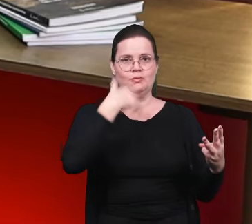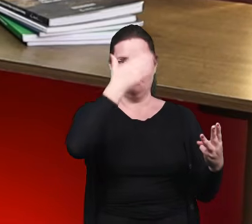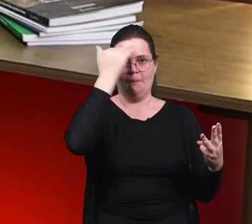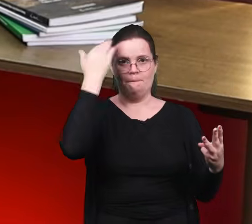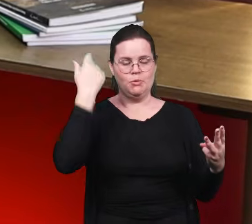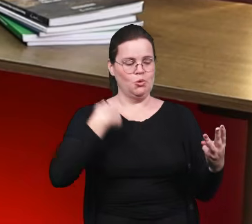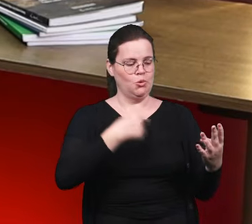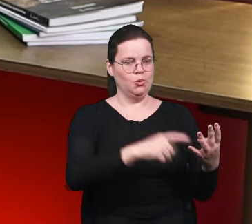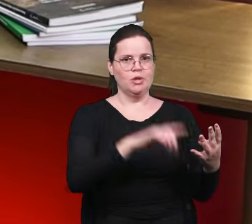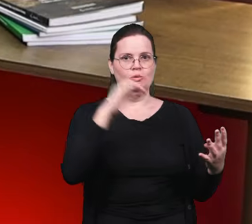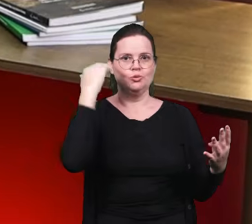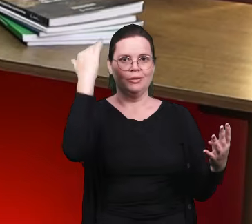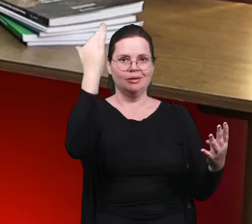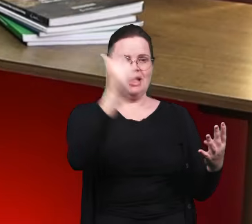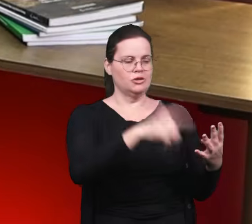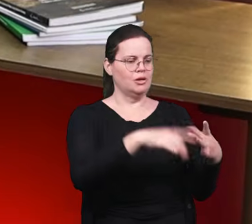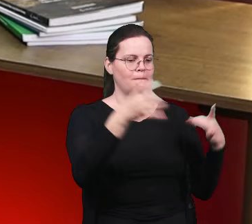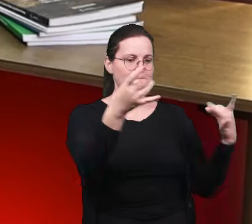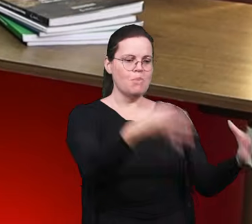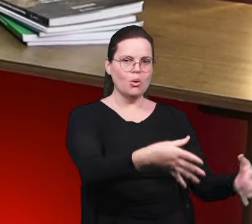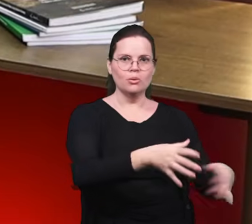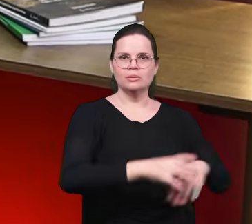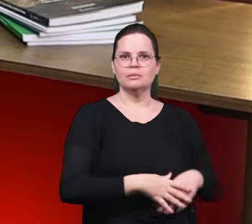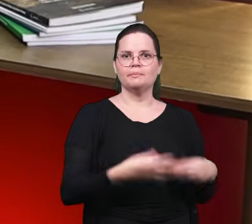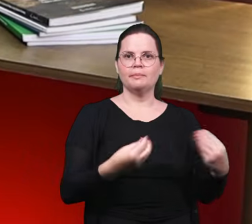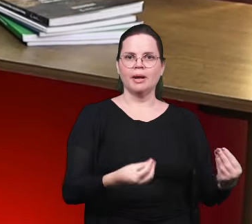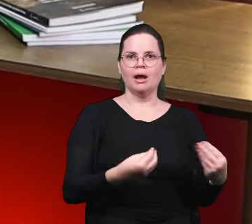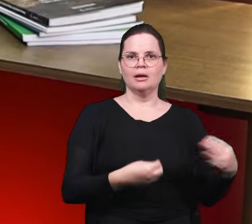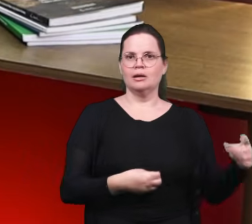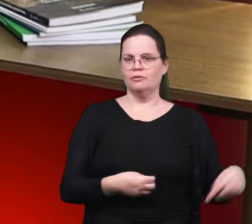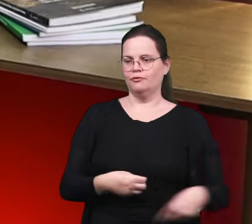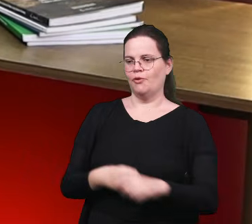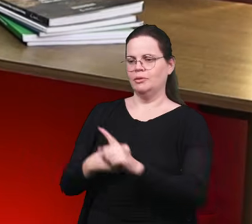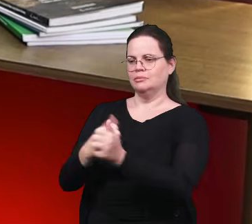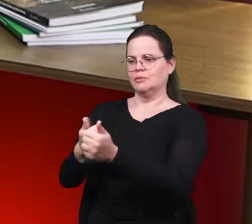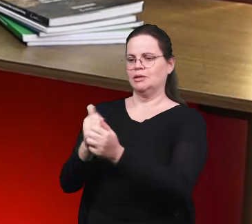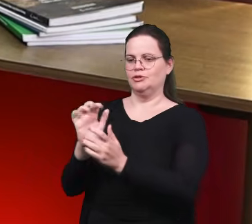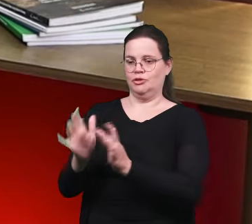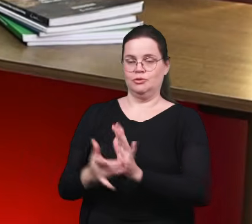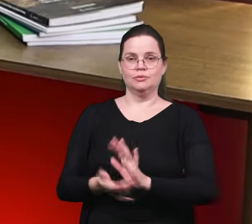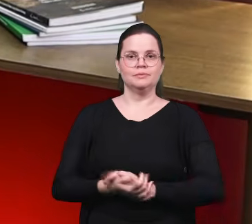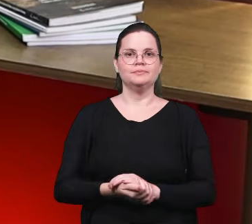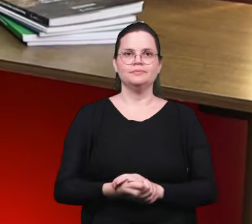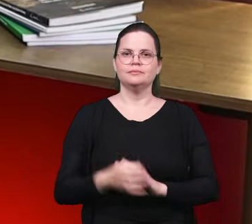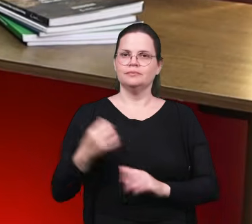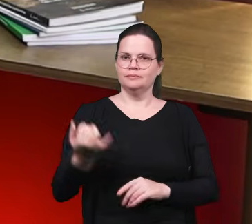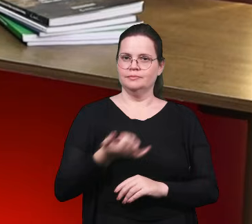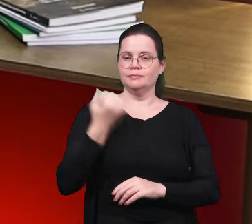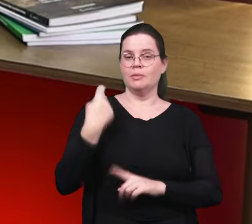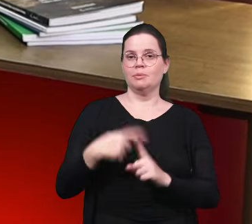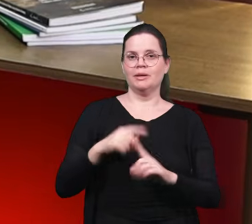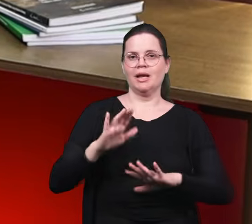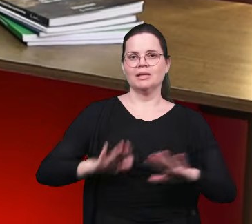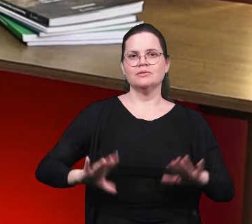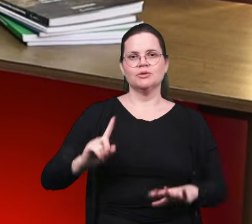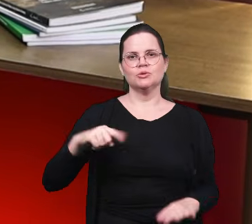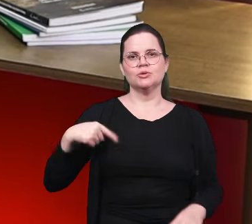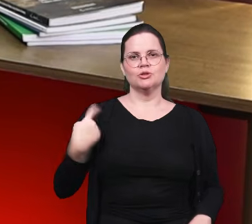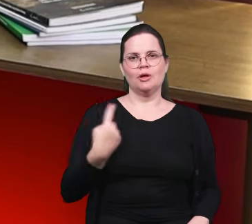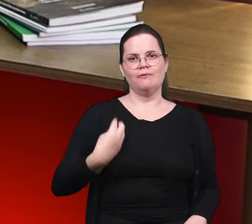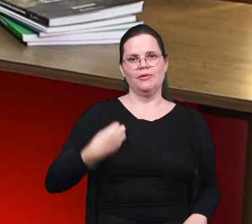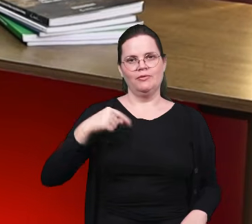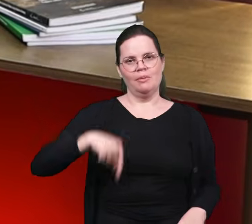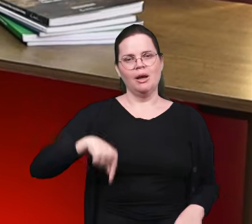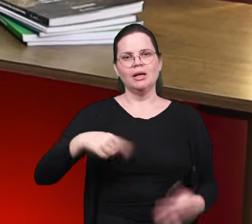importante porque nós percebemos isso, nós vemos porque tudo aquilo que nos sustenta, às vezes de maneira racional nesse mundo,